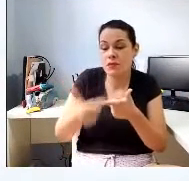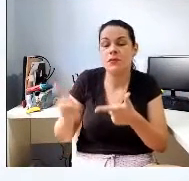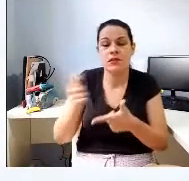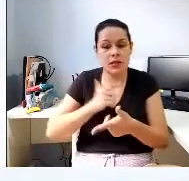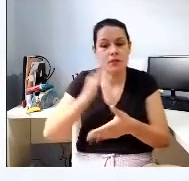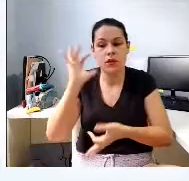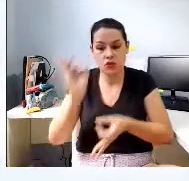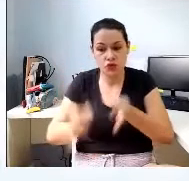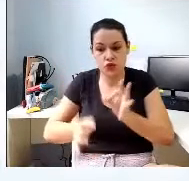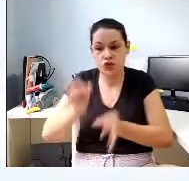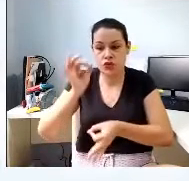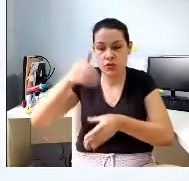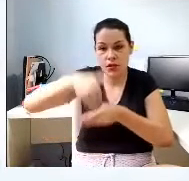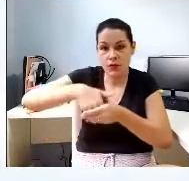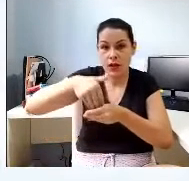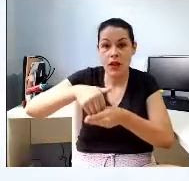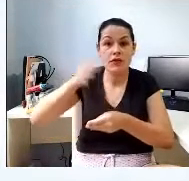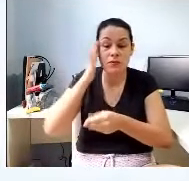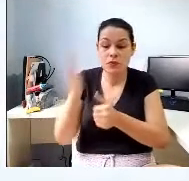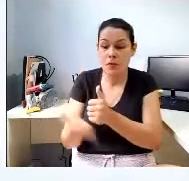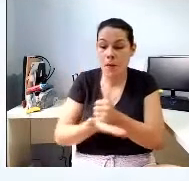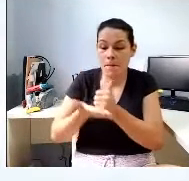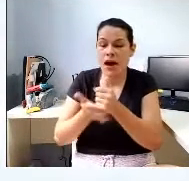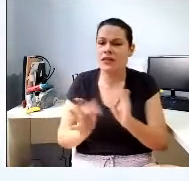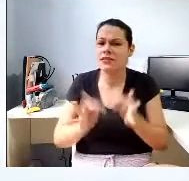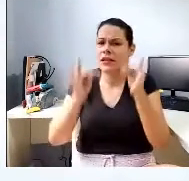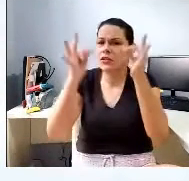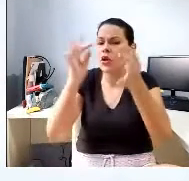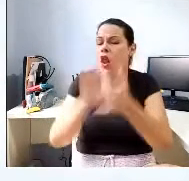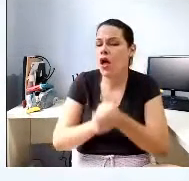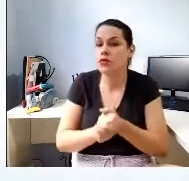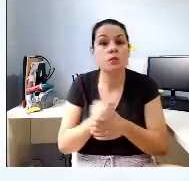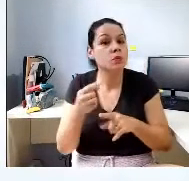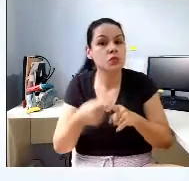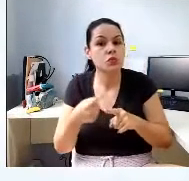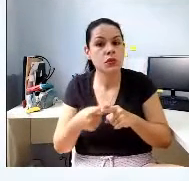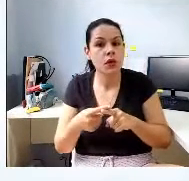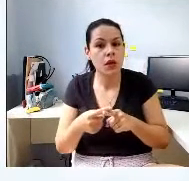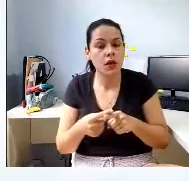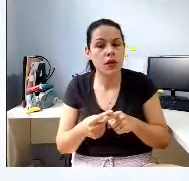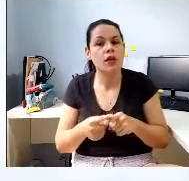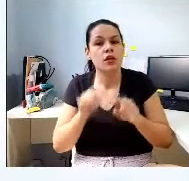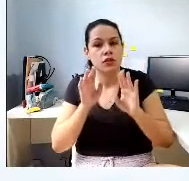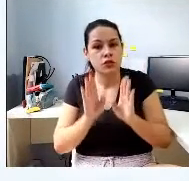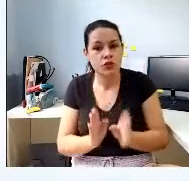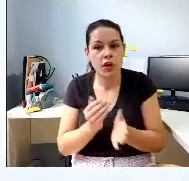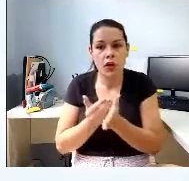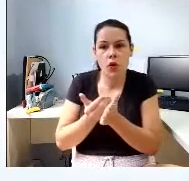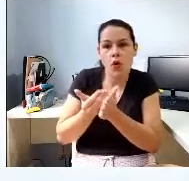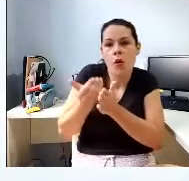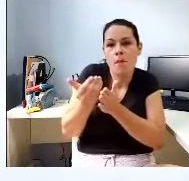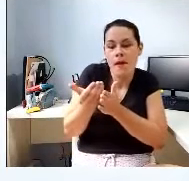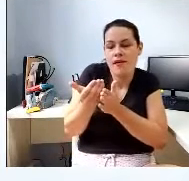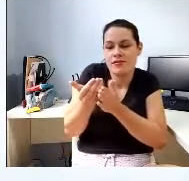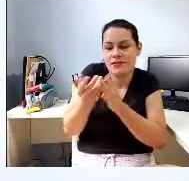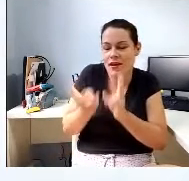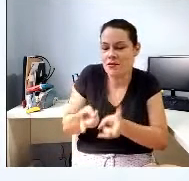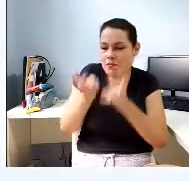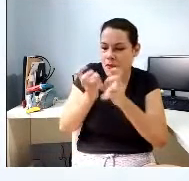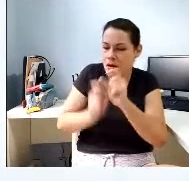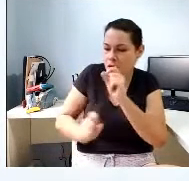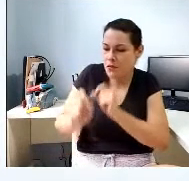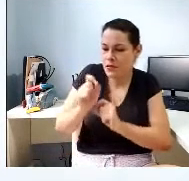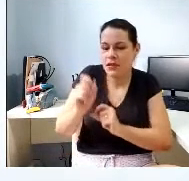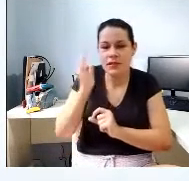seu suporte eletrônico. Por que eu digo isso? Porque isso joga água naquela